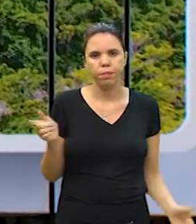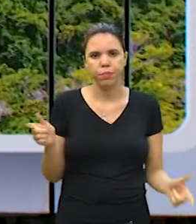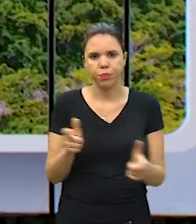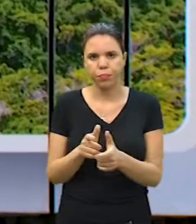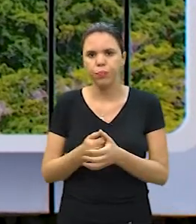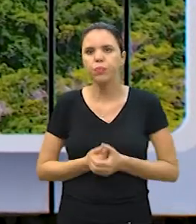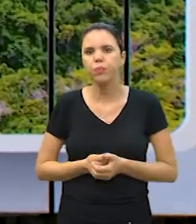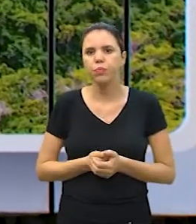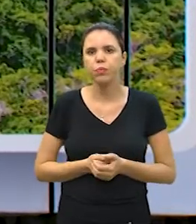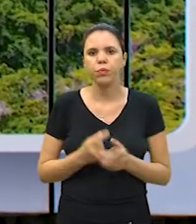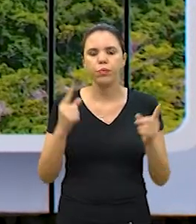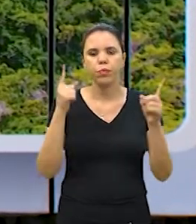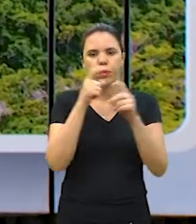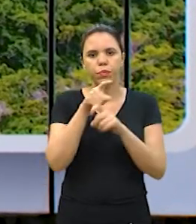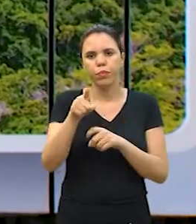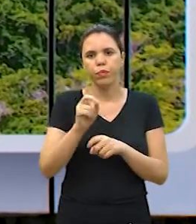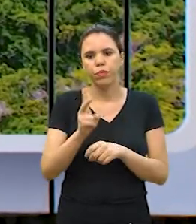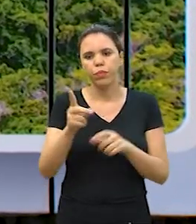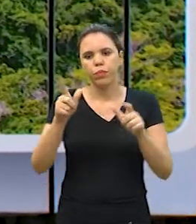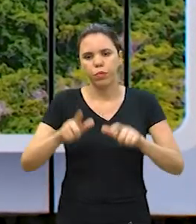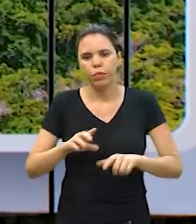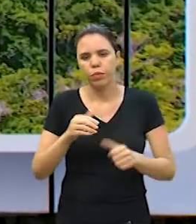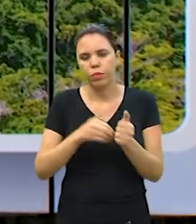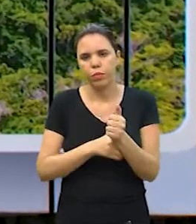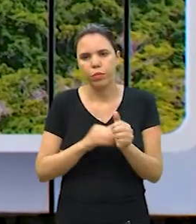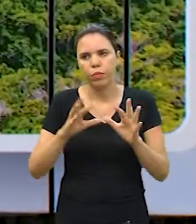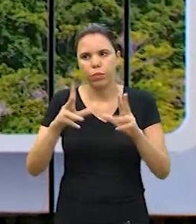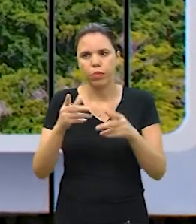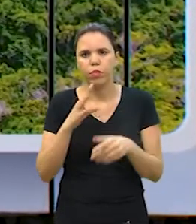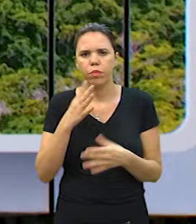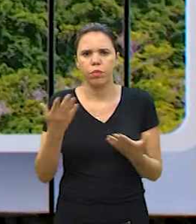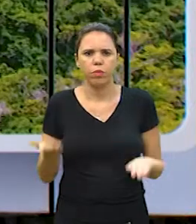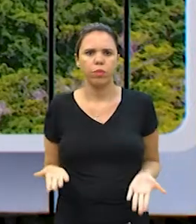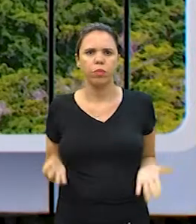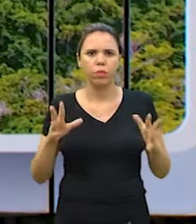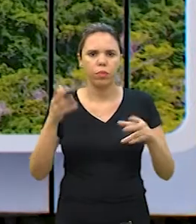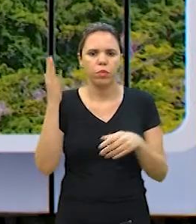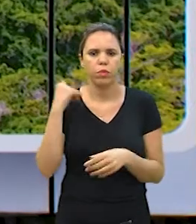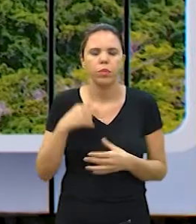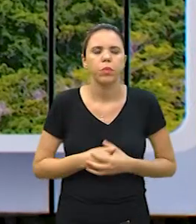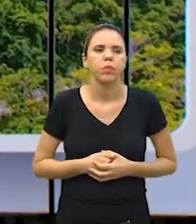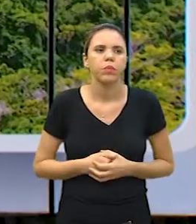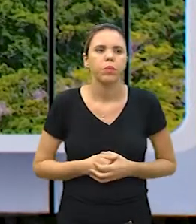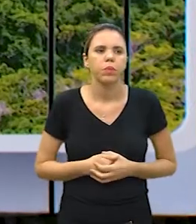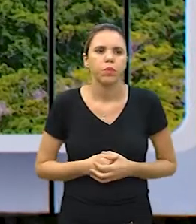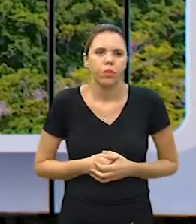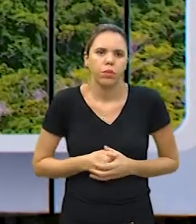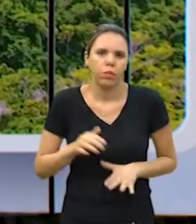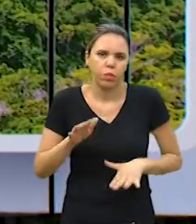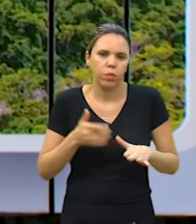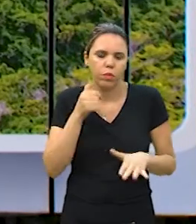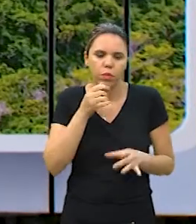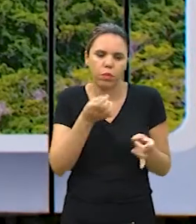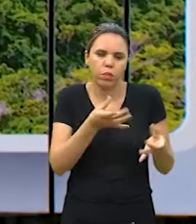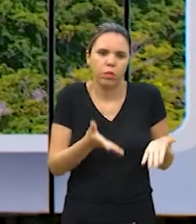cidade pequena. É muito difícil você manter um lugar sigiloso, se todo mundo se conhece, se todo mundo sabe. Então, provavelmente ela vai ter que sair